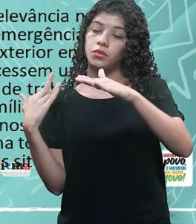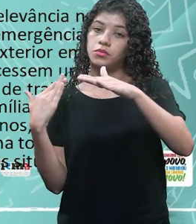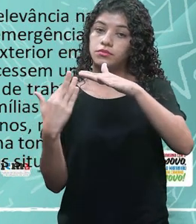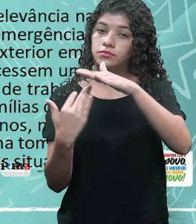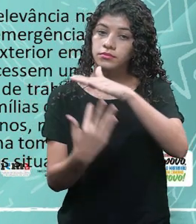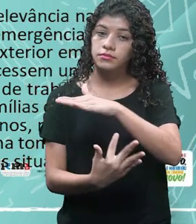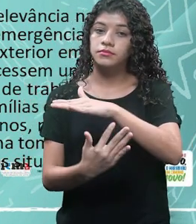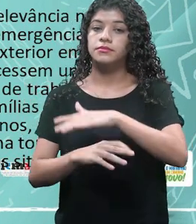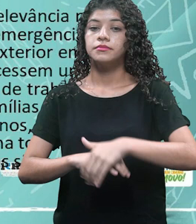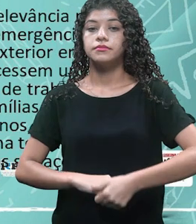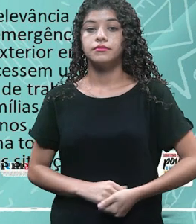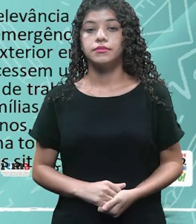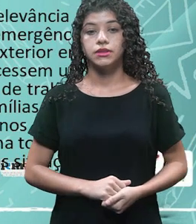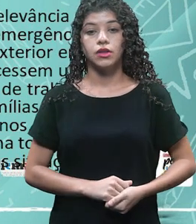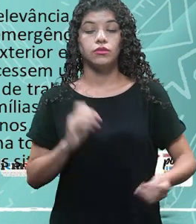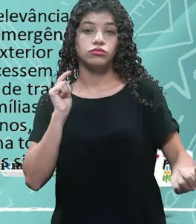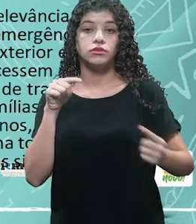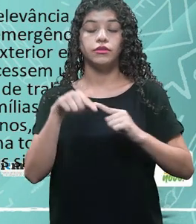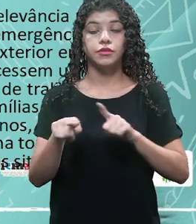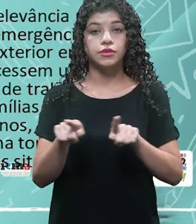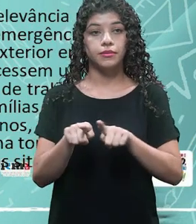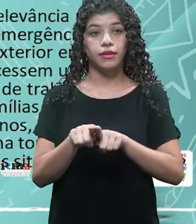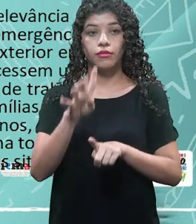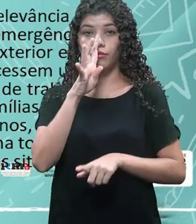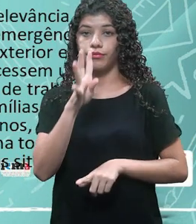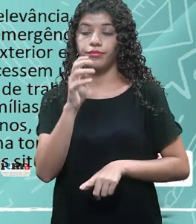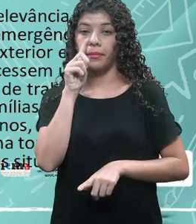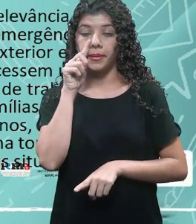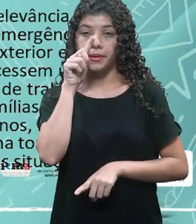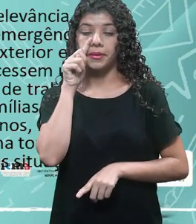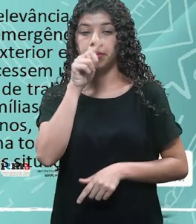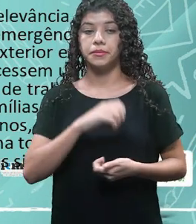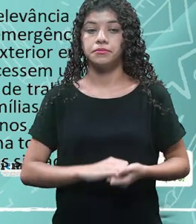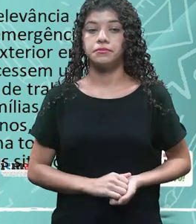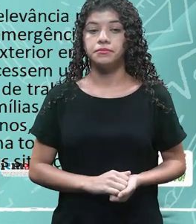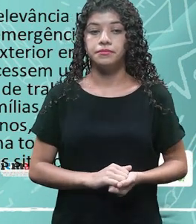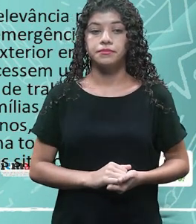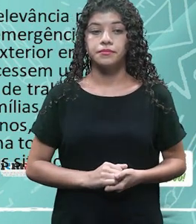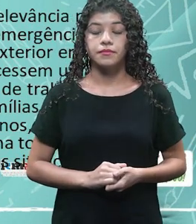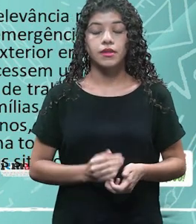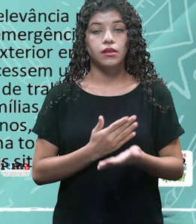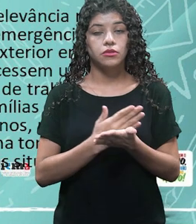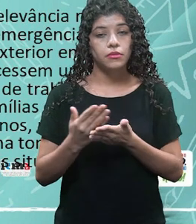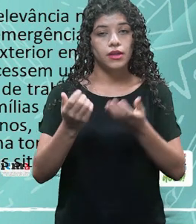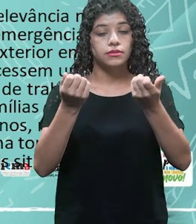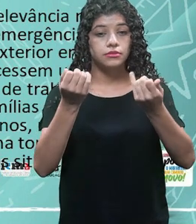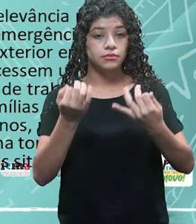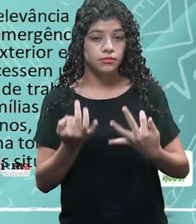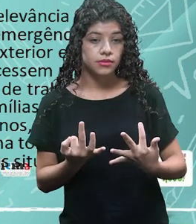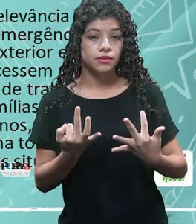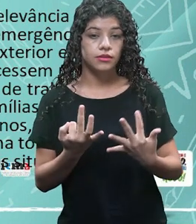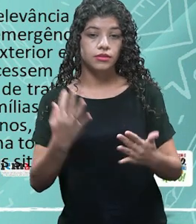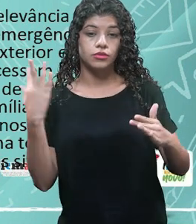Antônio Tadeu Ribeiro de Oliveira E aí ele começa aqui né antecedentes a falar sobre a imigração